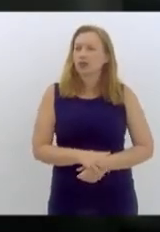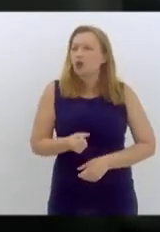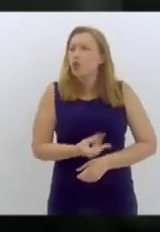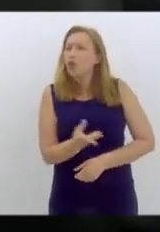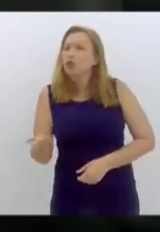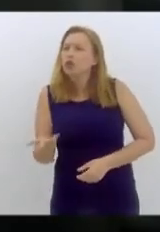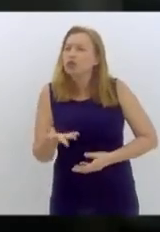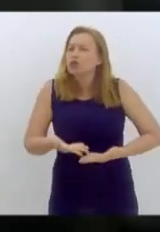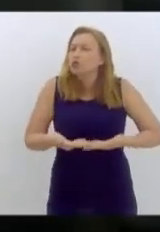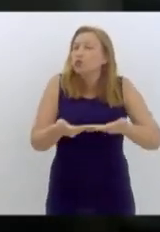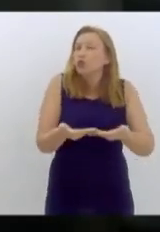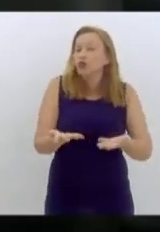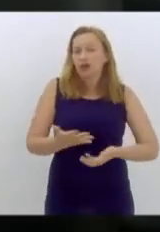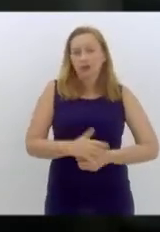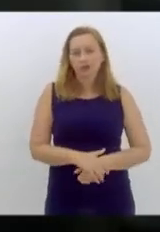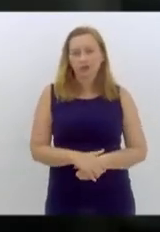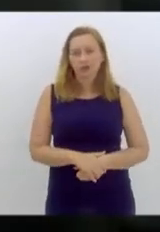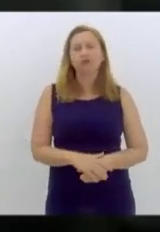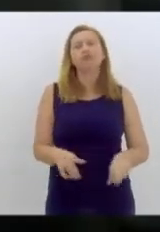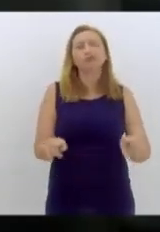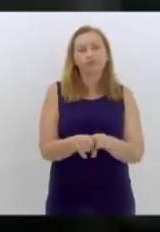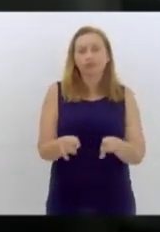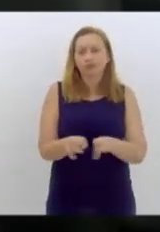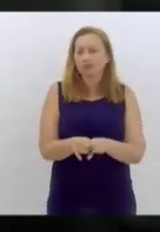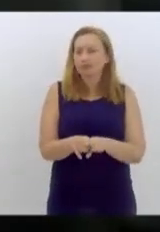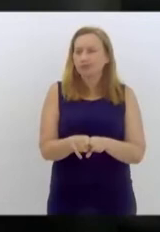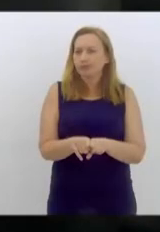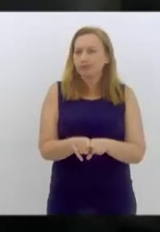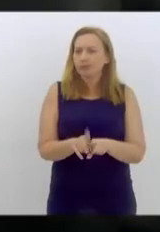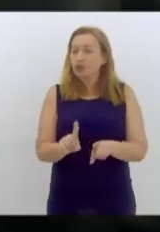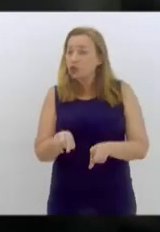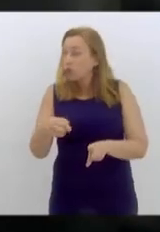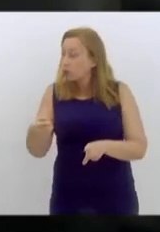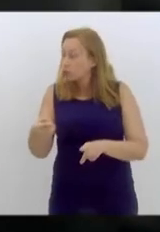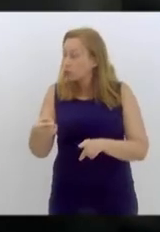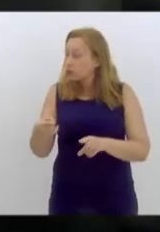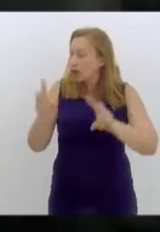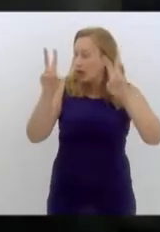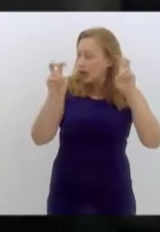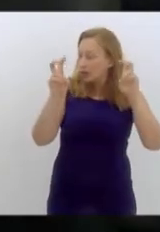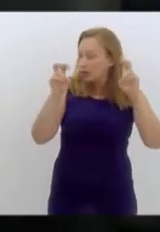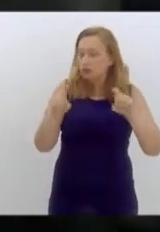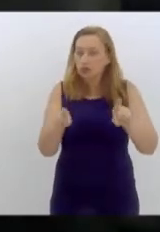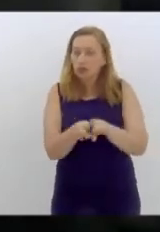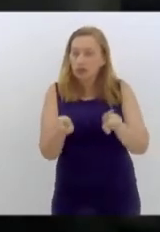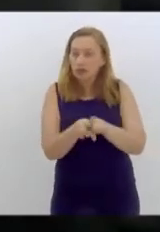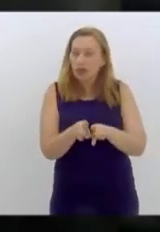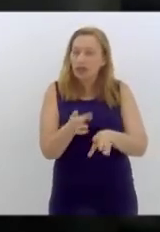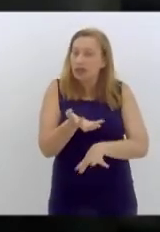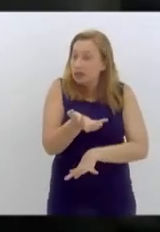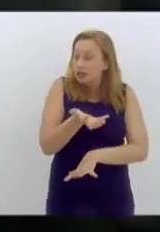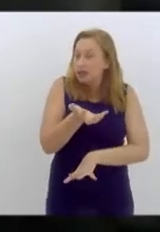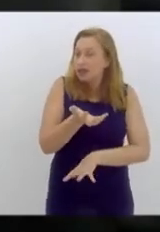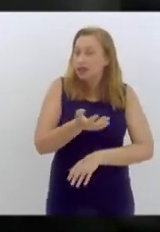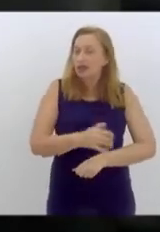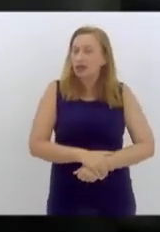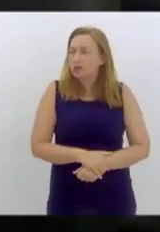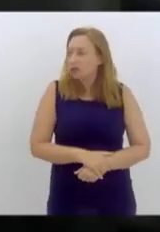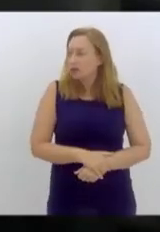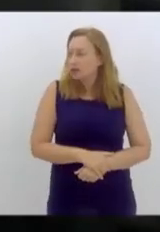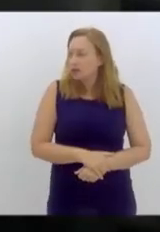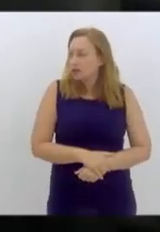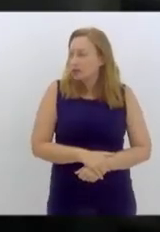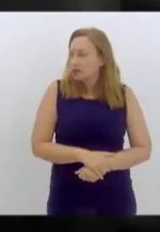quantidade de oferta, mas também perpassa por outras questões que a gente também quer